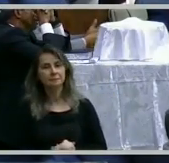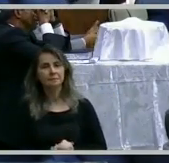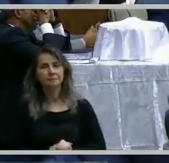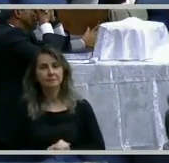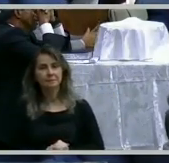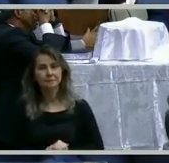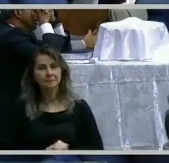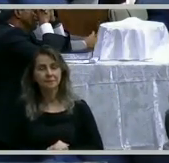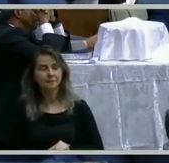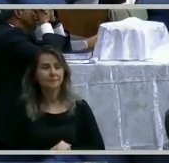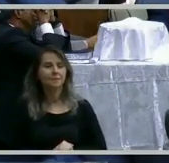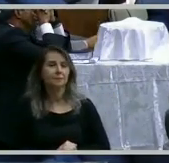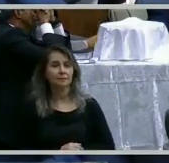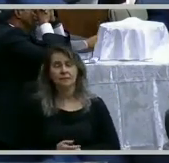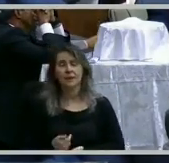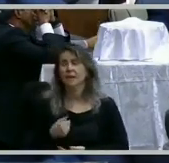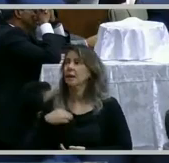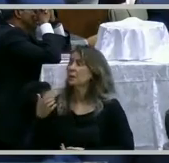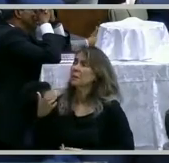Aí, se eu quero morrer.